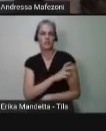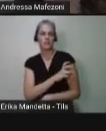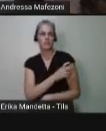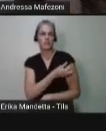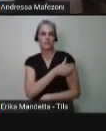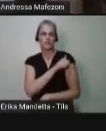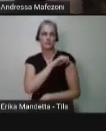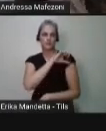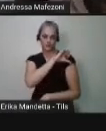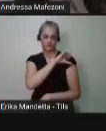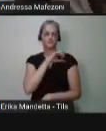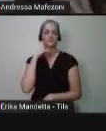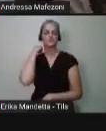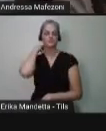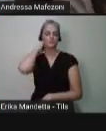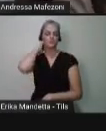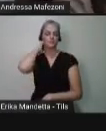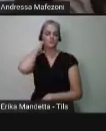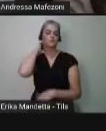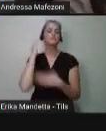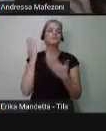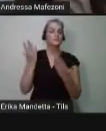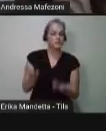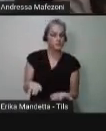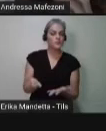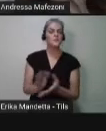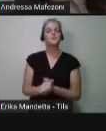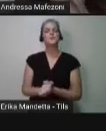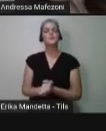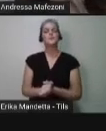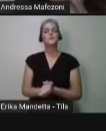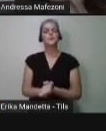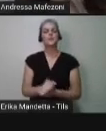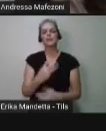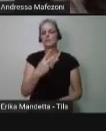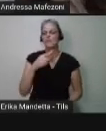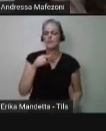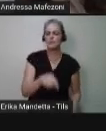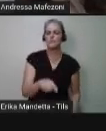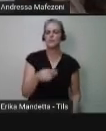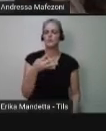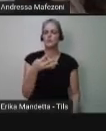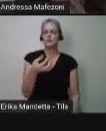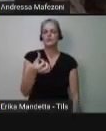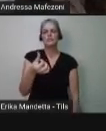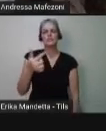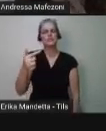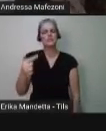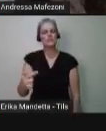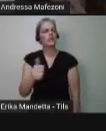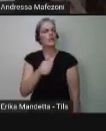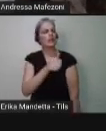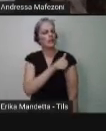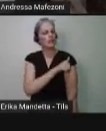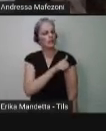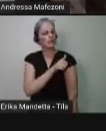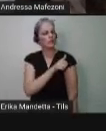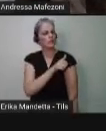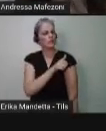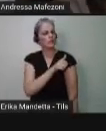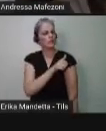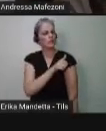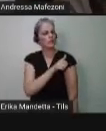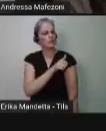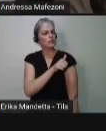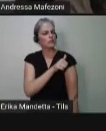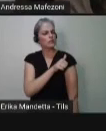fundamental. E aí, deste montante, desses 3.467 estudantes, nós temos um total